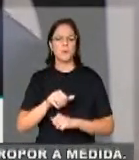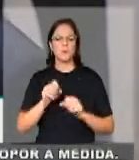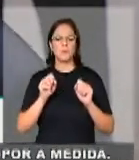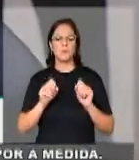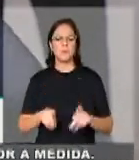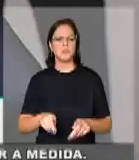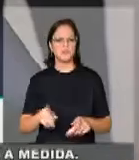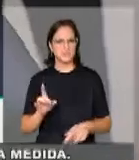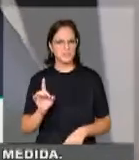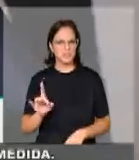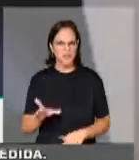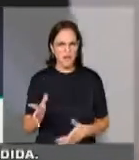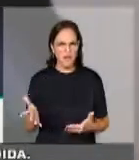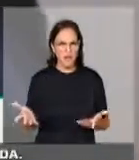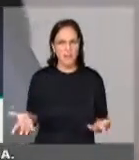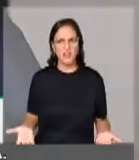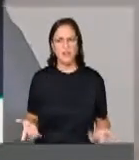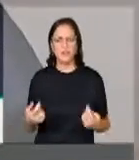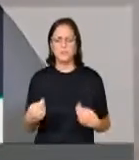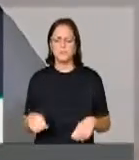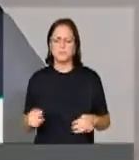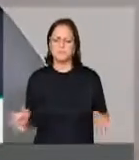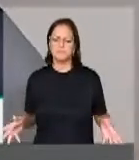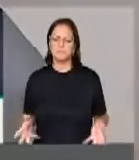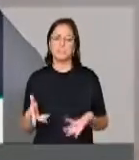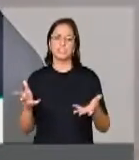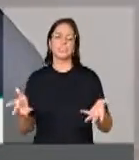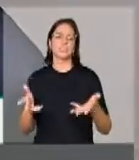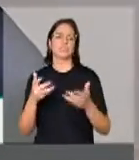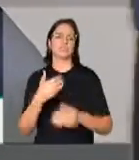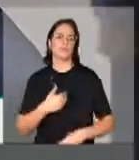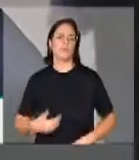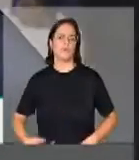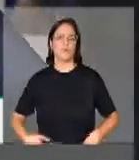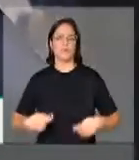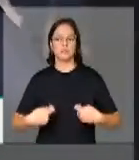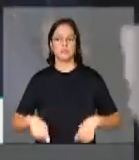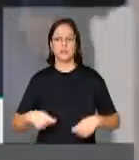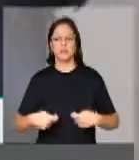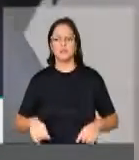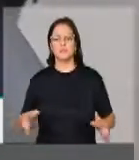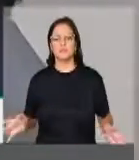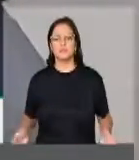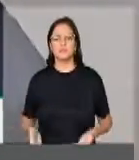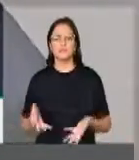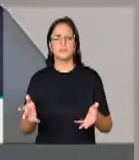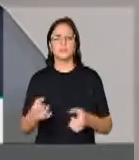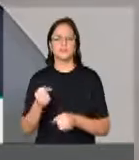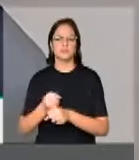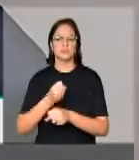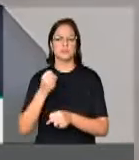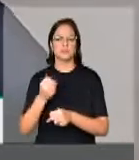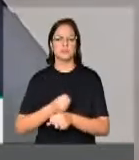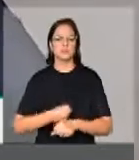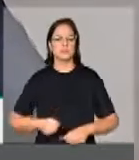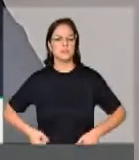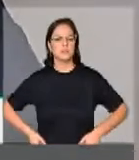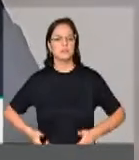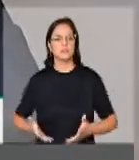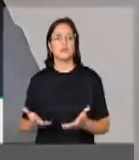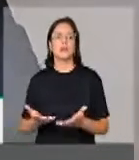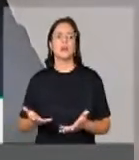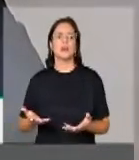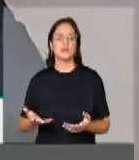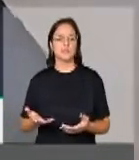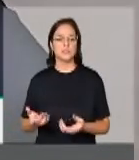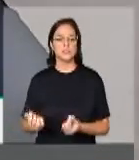único fator de geração de emprego. Geração de emprego tem que ter política de estímulo, política estatal, política de compra, tem que ter obra, tem que ter distribuição de renda, tem